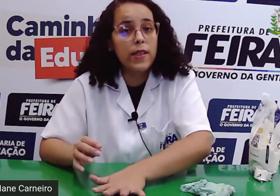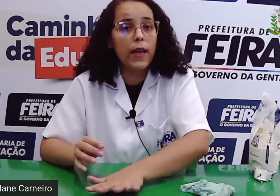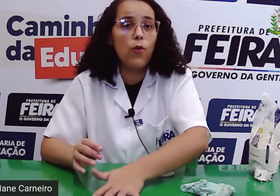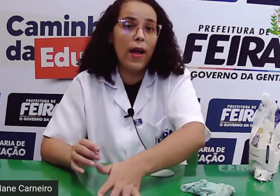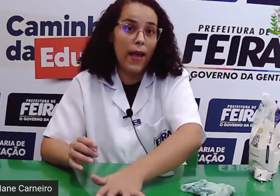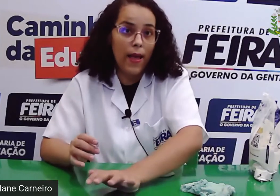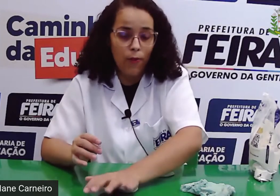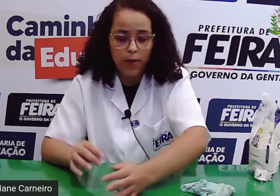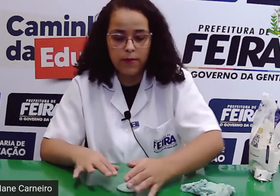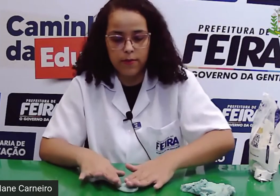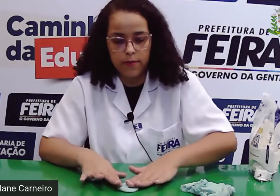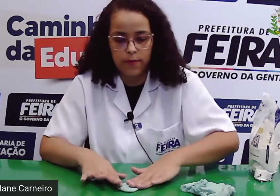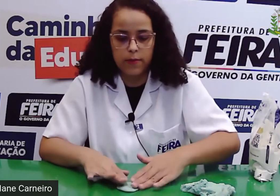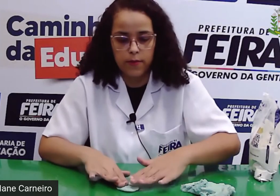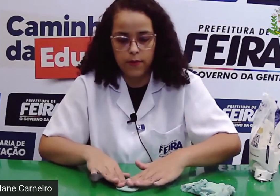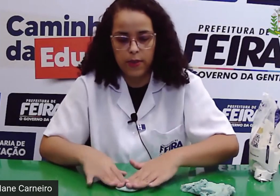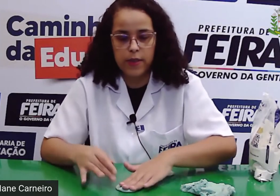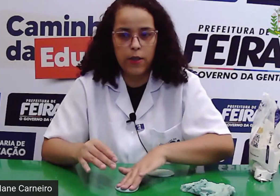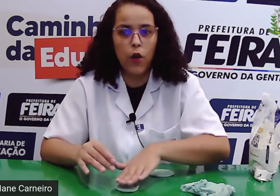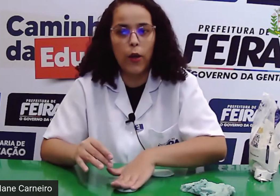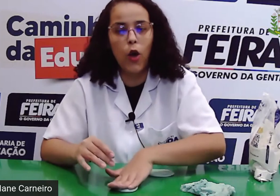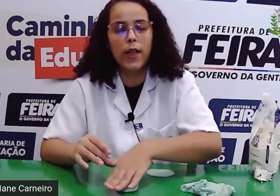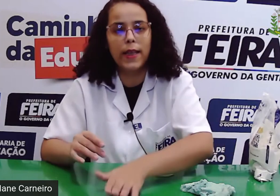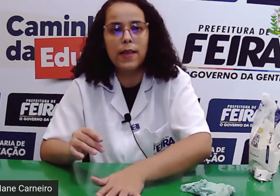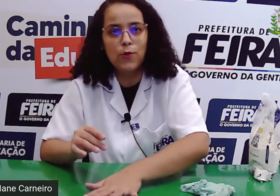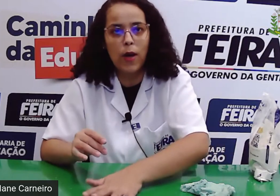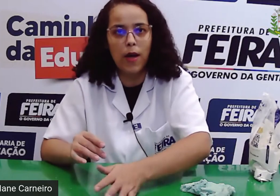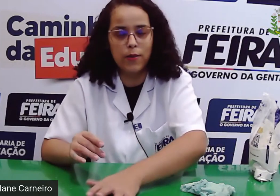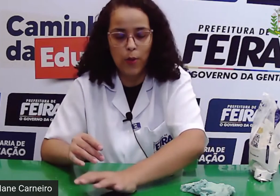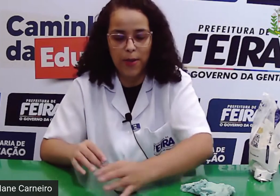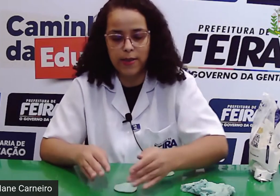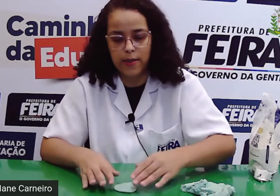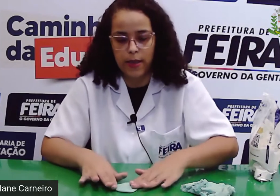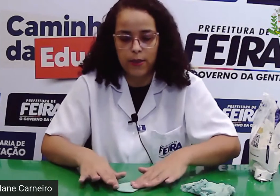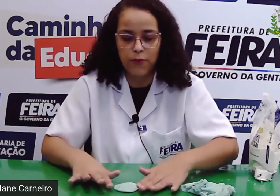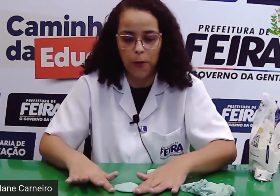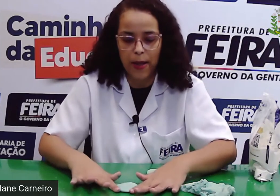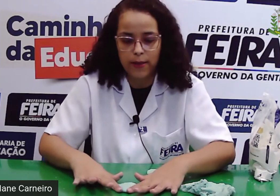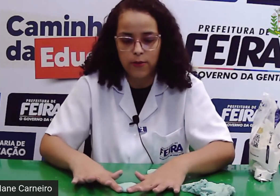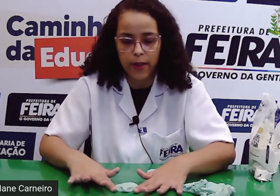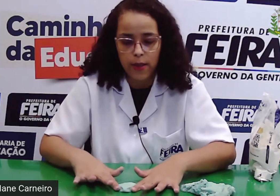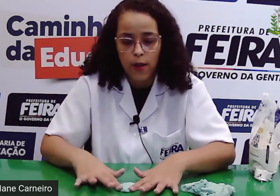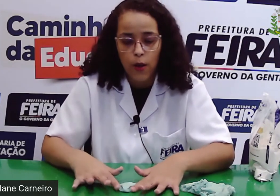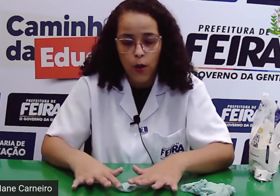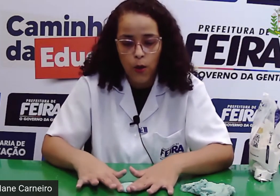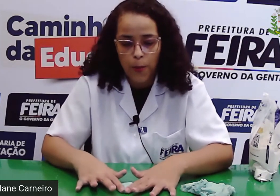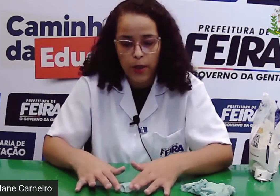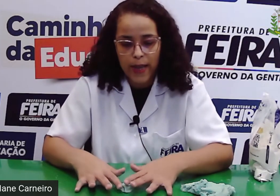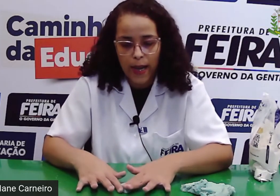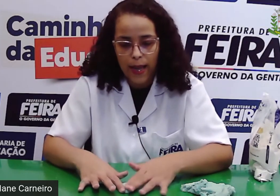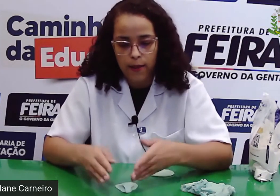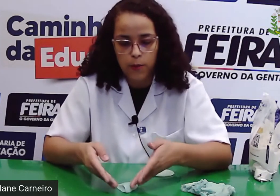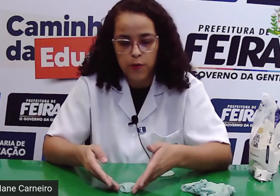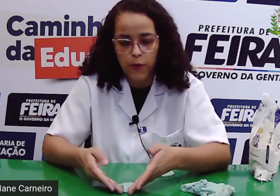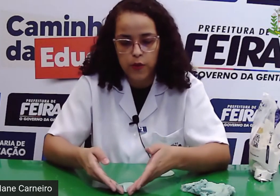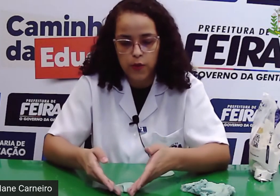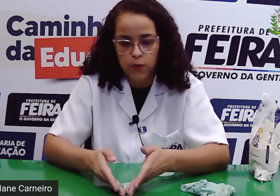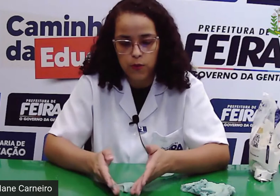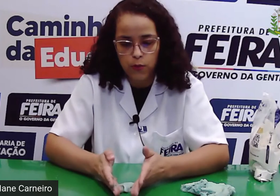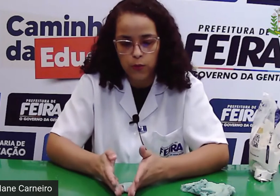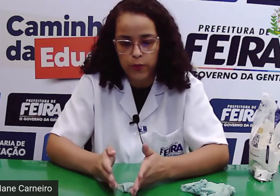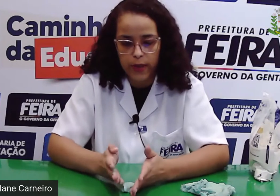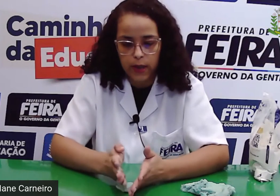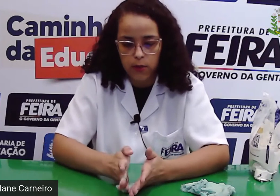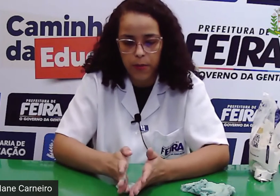ou fazer, né, com a régua, fazer, cortar sua massinha aí no formato, né? Ou modelar como se